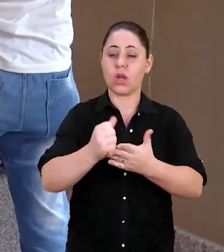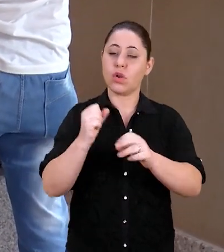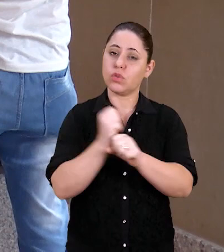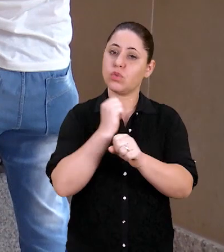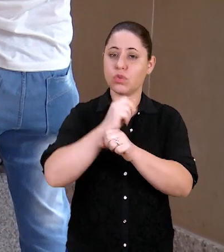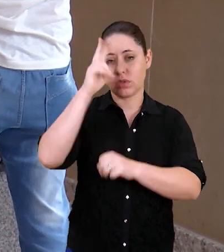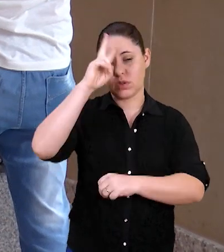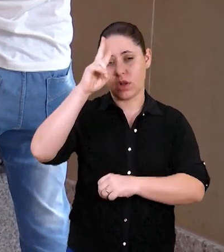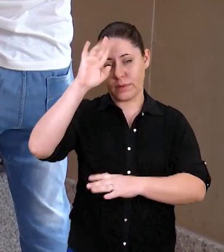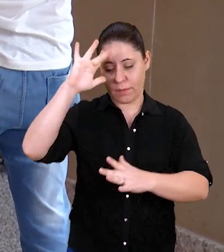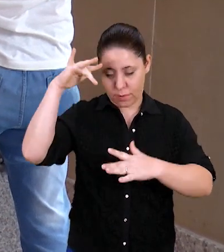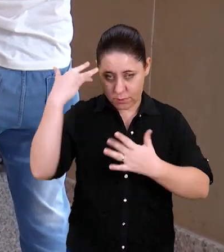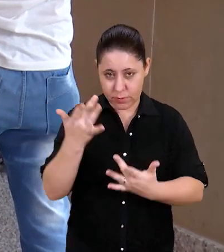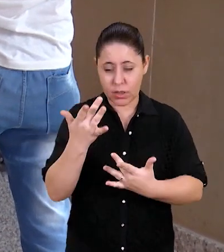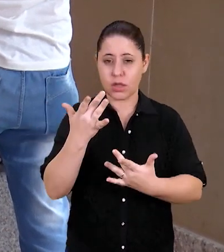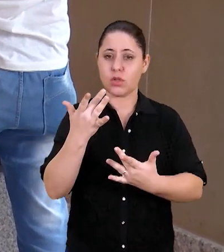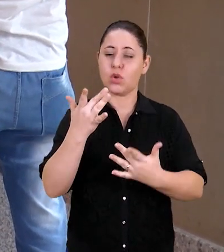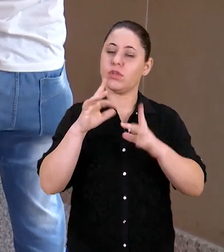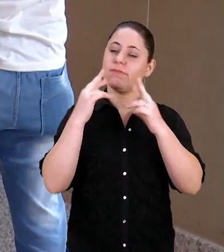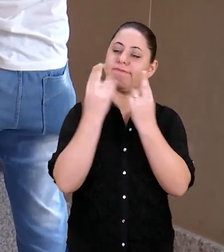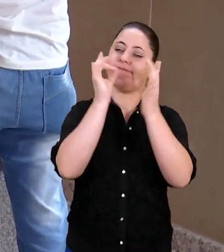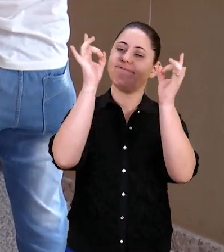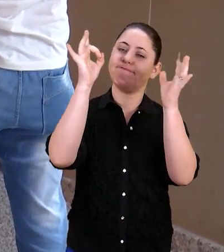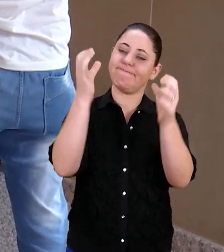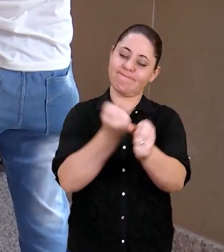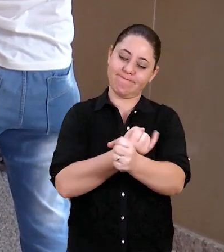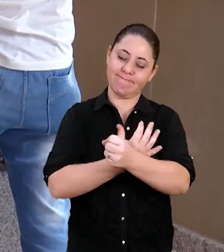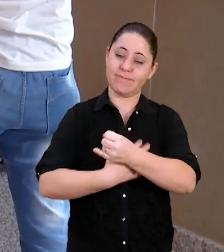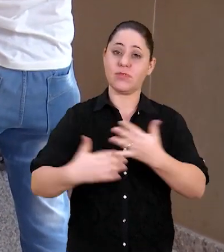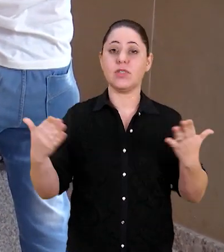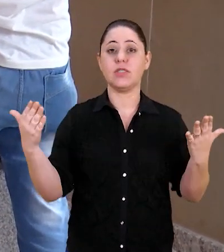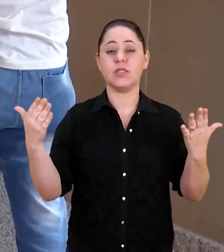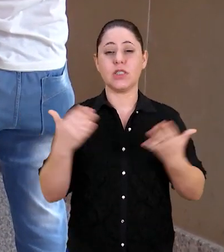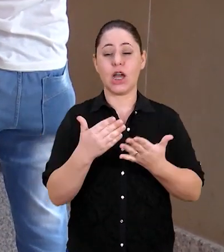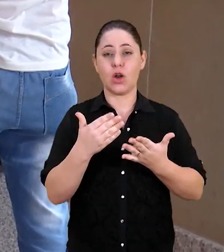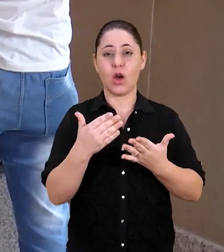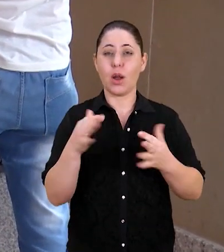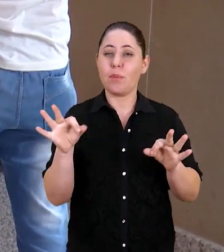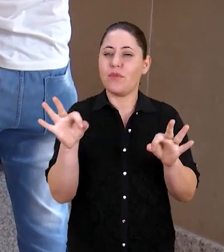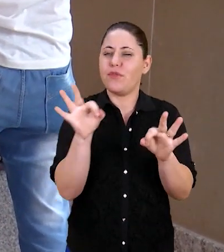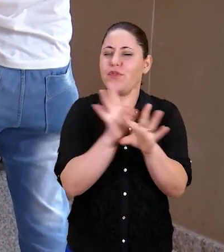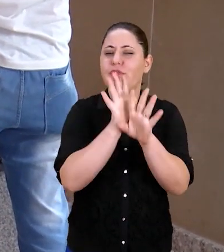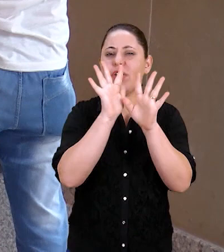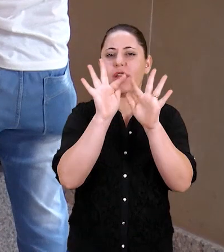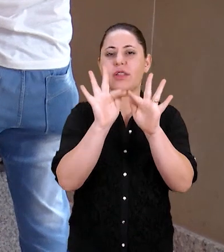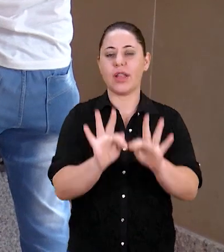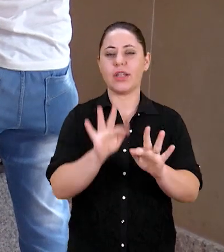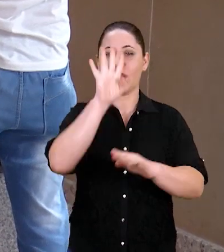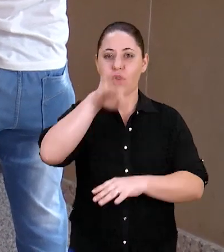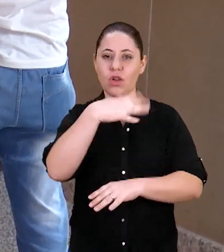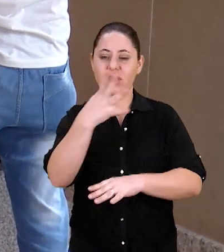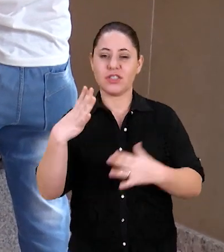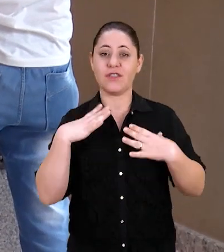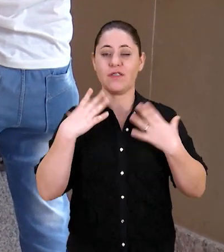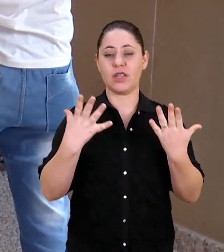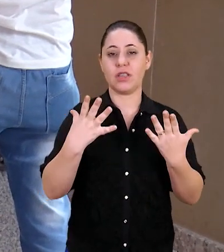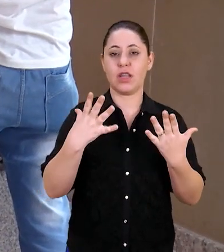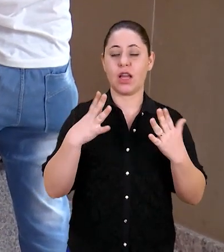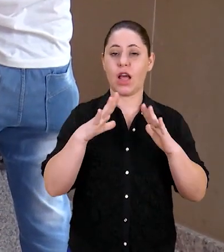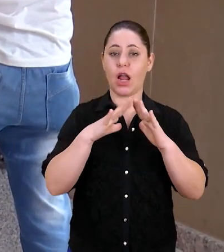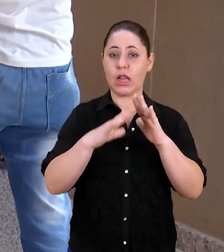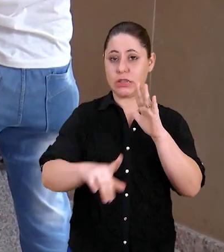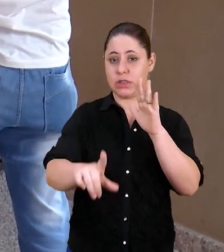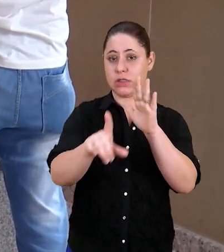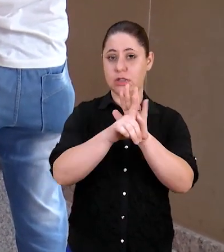essa história foram homenageados com cerimônias emocionantes. E agora, para coroar esse calendário de festividades, a Casa de Leis decidiu